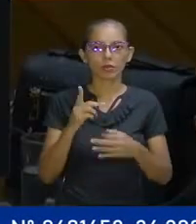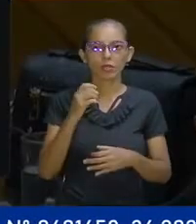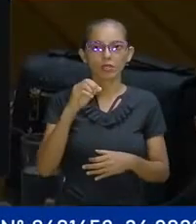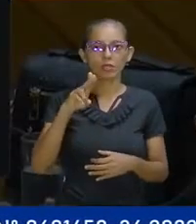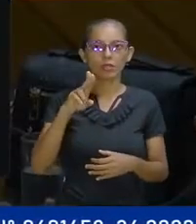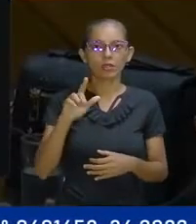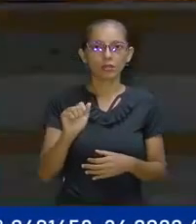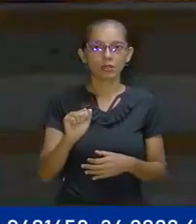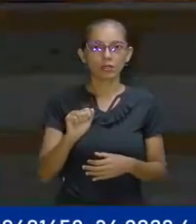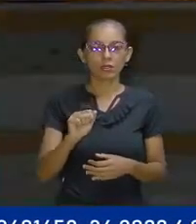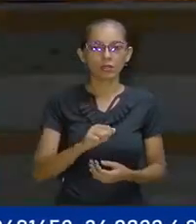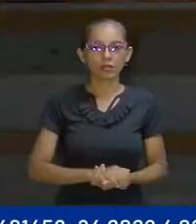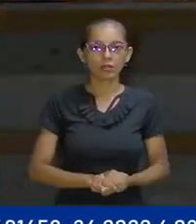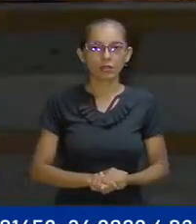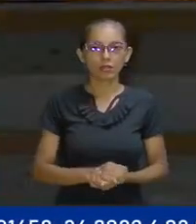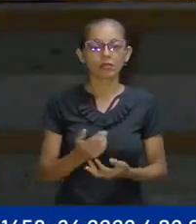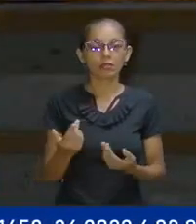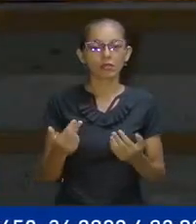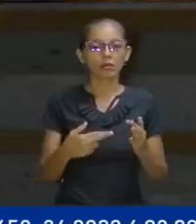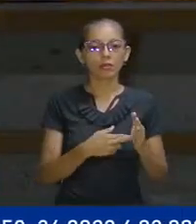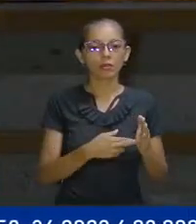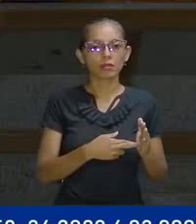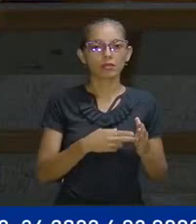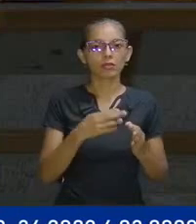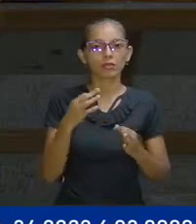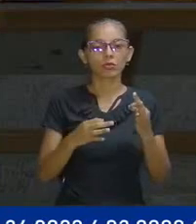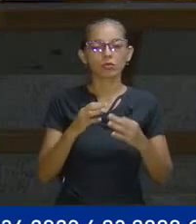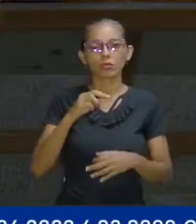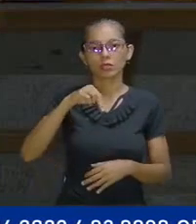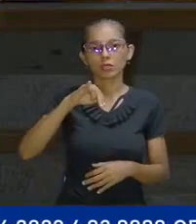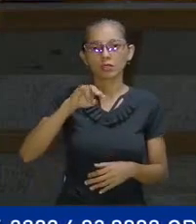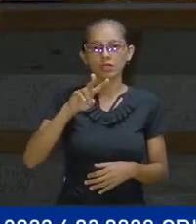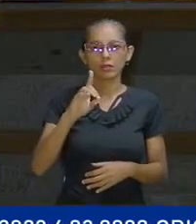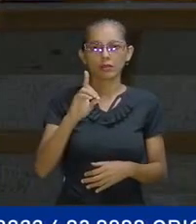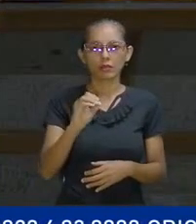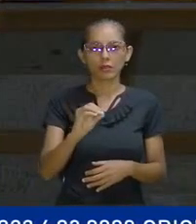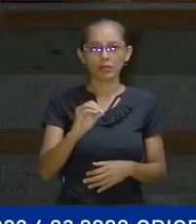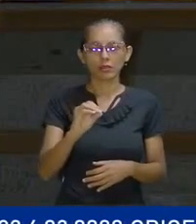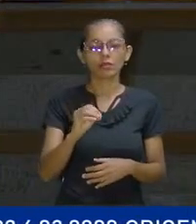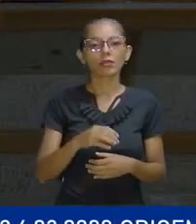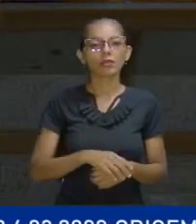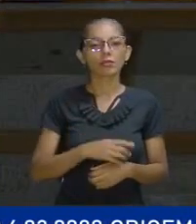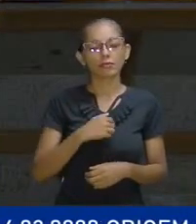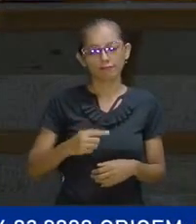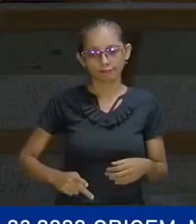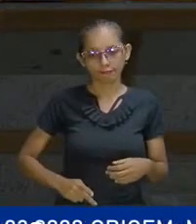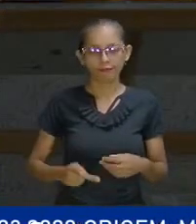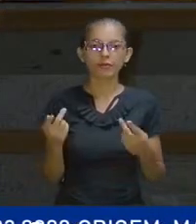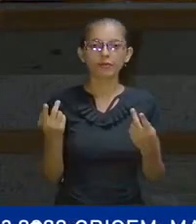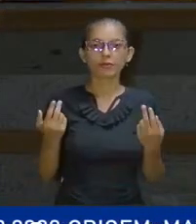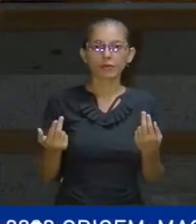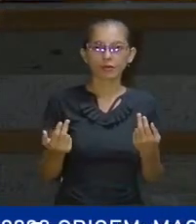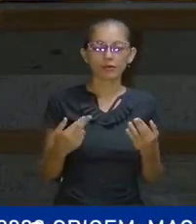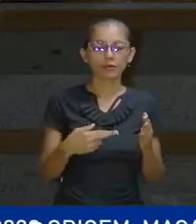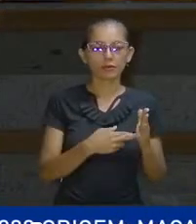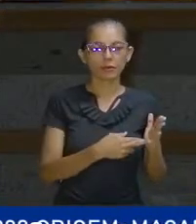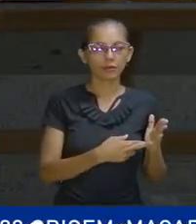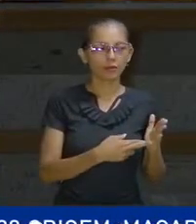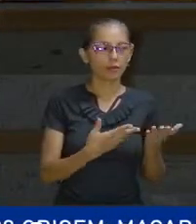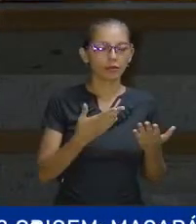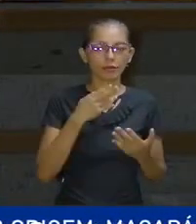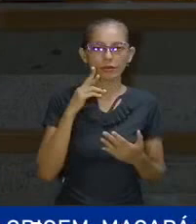Acompanho, presidente. Juiz Rivaldo Valente. Também acompanho, senhor presidente. Eu também acompanho e anuncio o resultado. O TRE da Amapá,